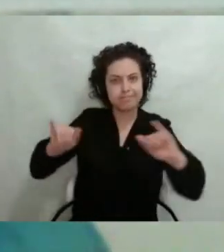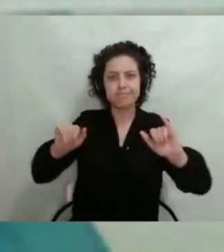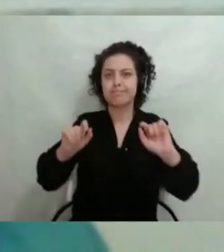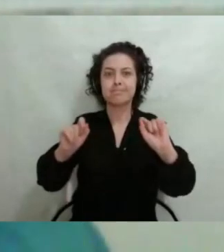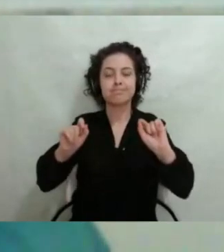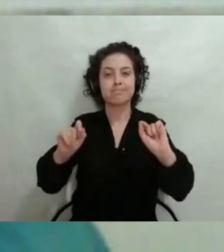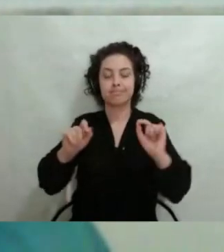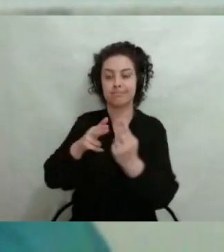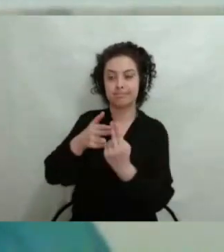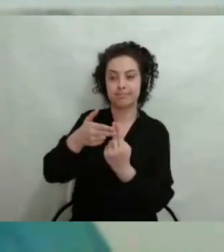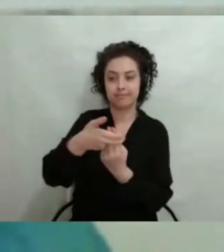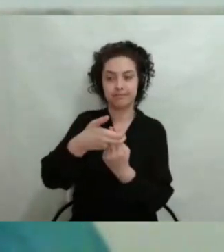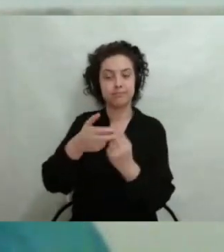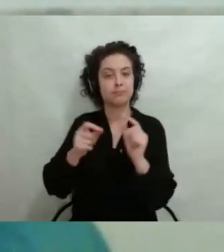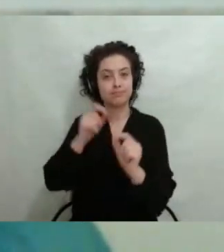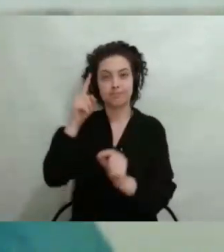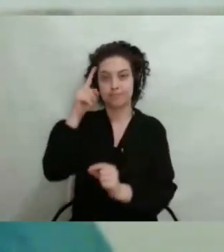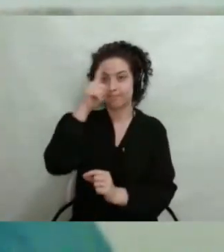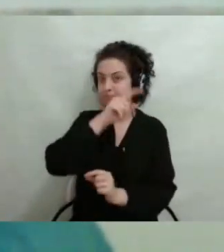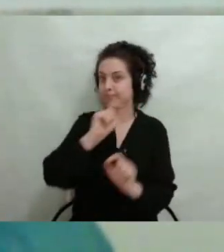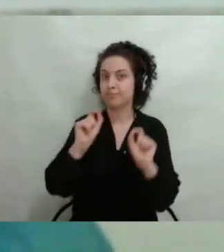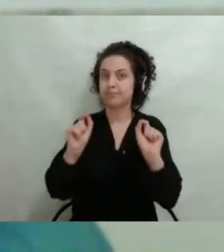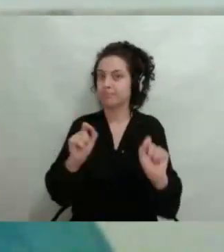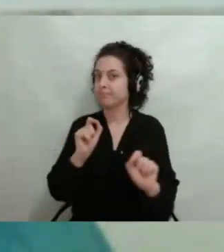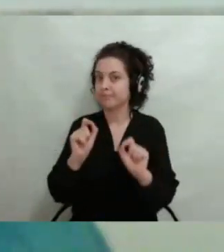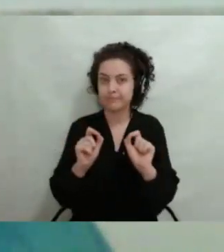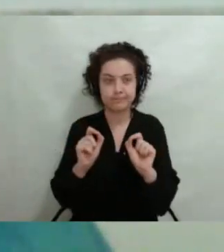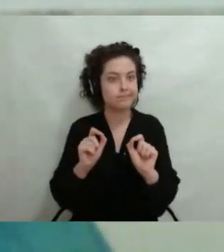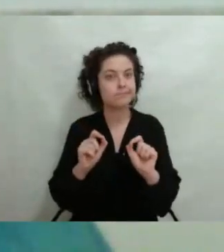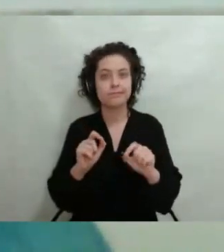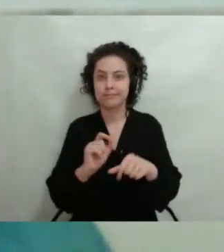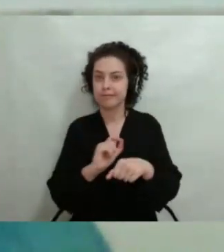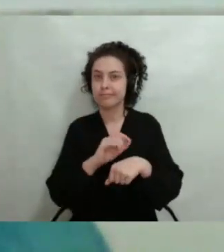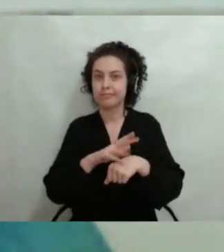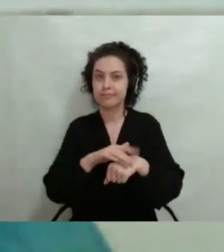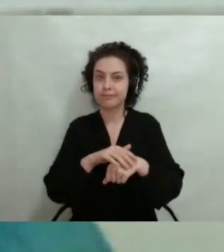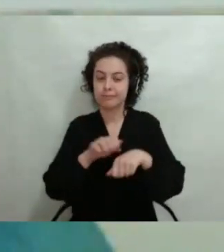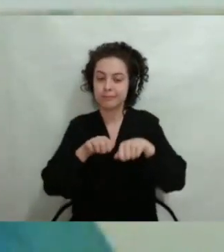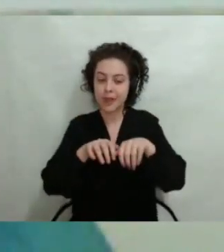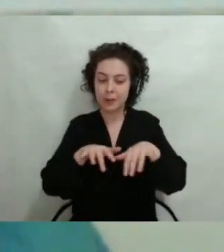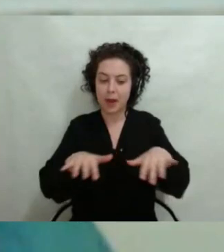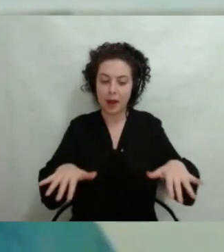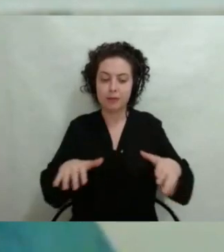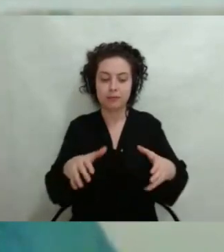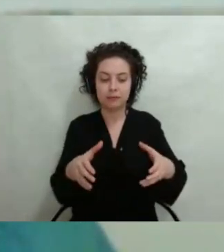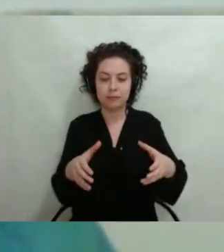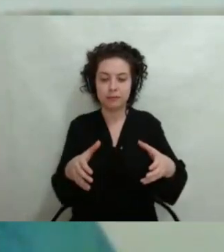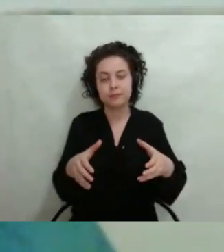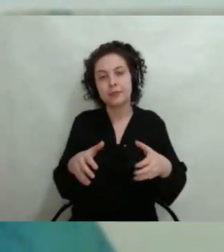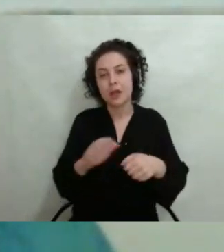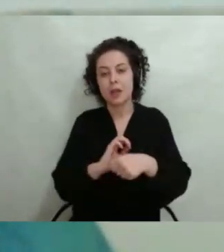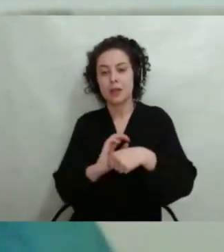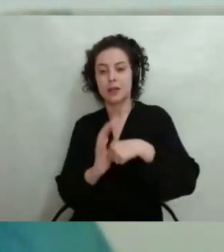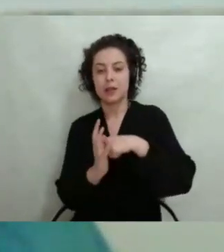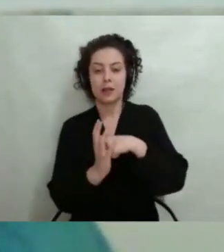enfrenta uma situação de uma pandemia quando se encontrava